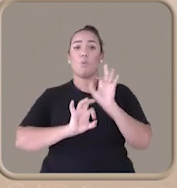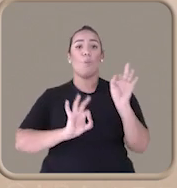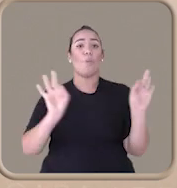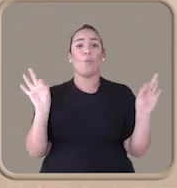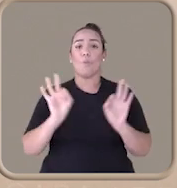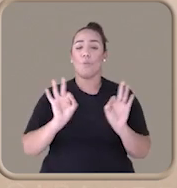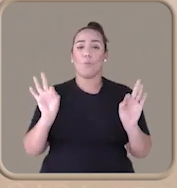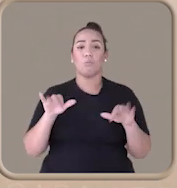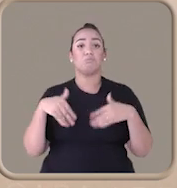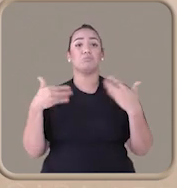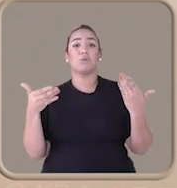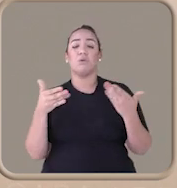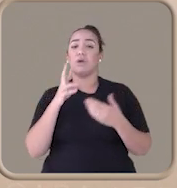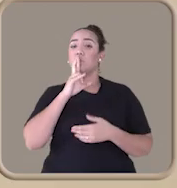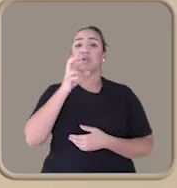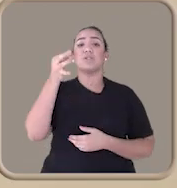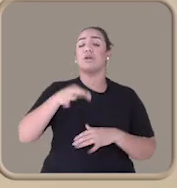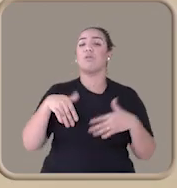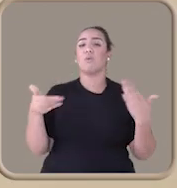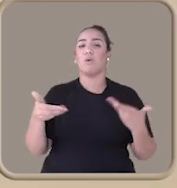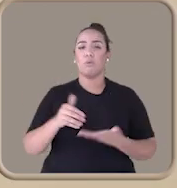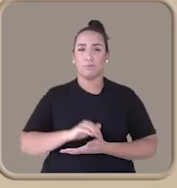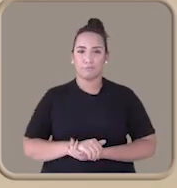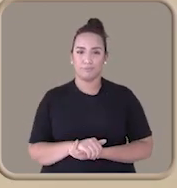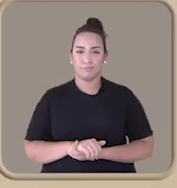pois são apenas letras soltas.